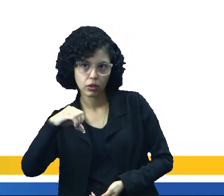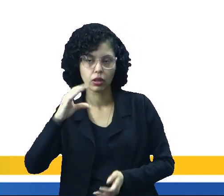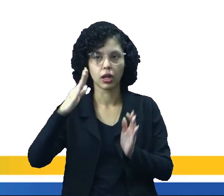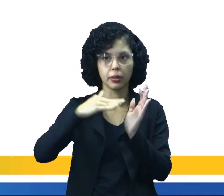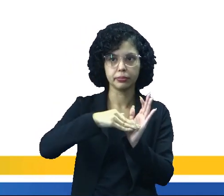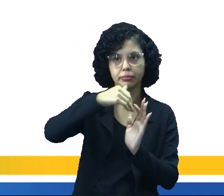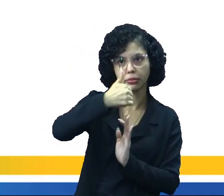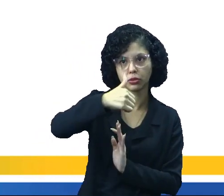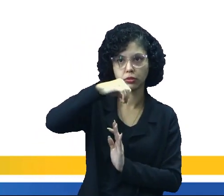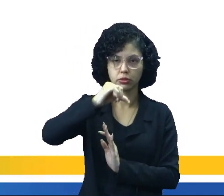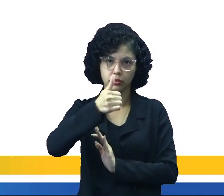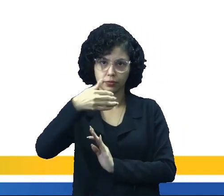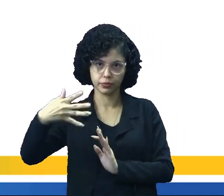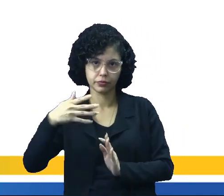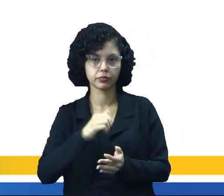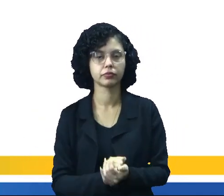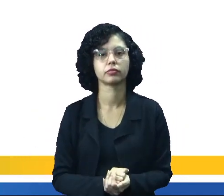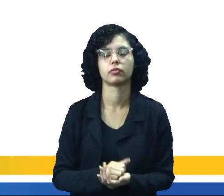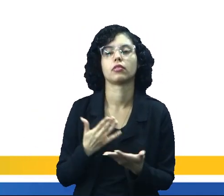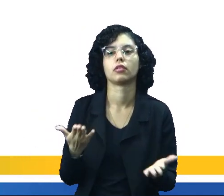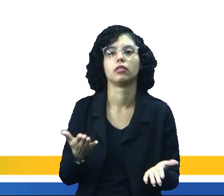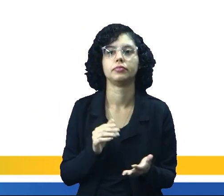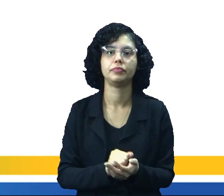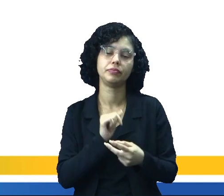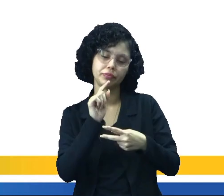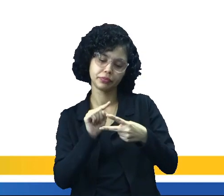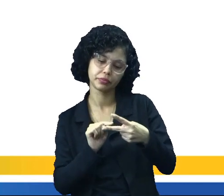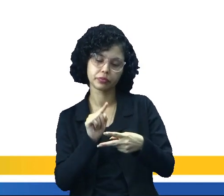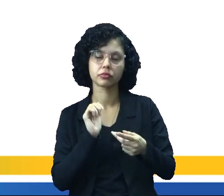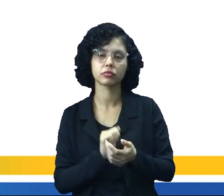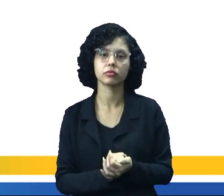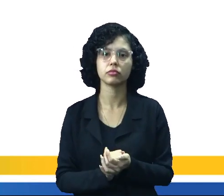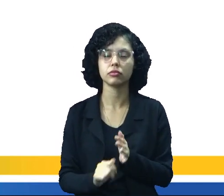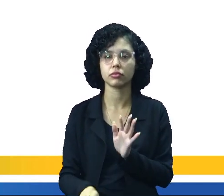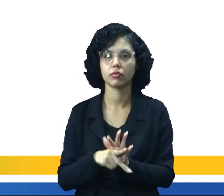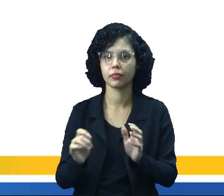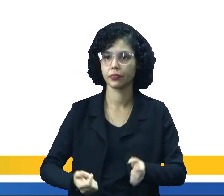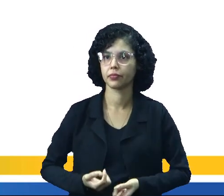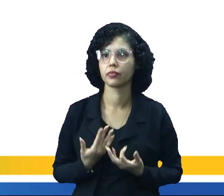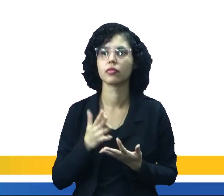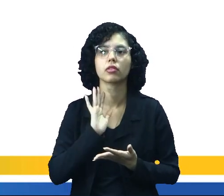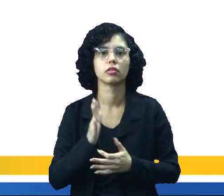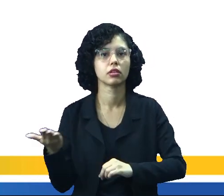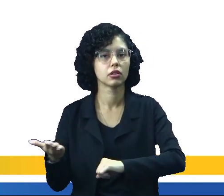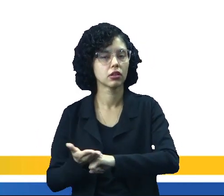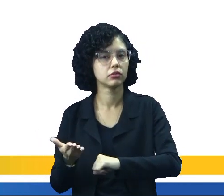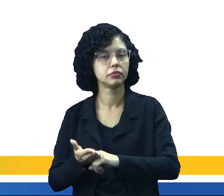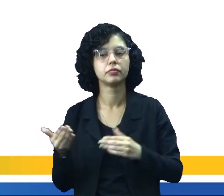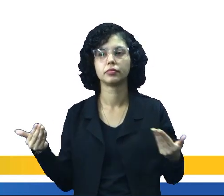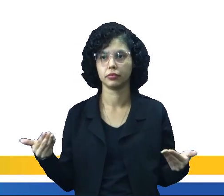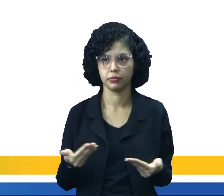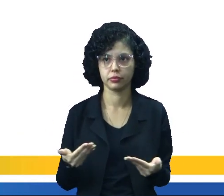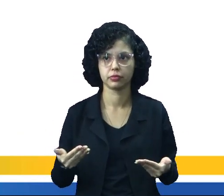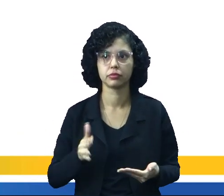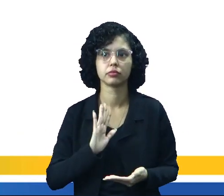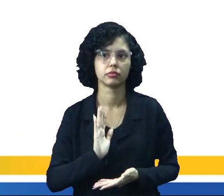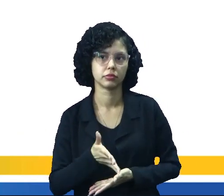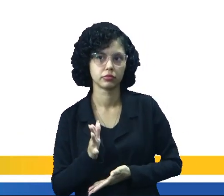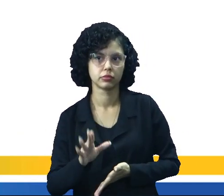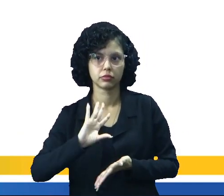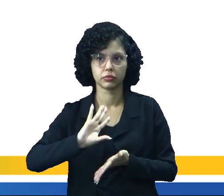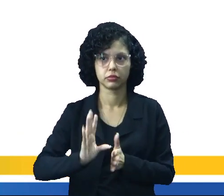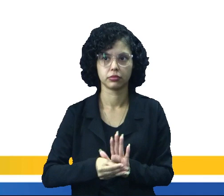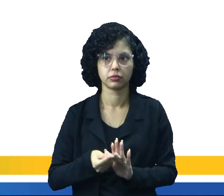1914, beleza? Então, o Kandinsky é um dos precursores do estilo já na era moderna aí, né? Dentro do